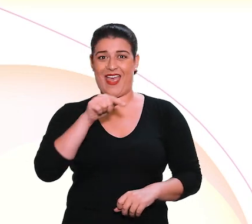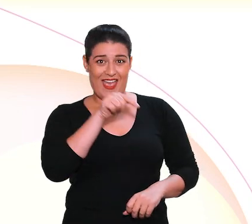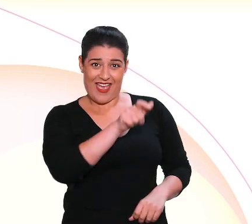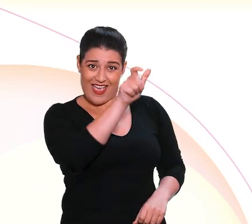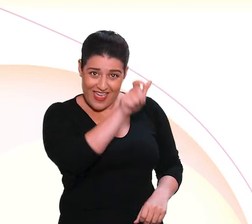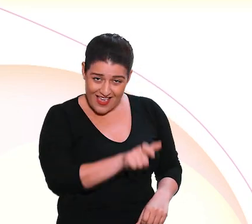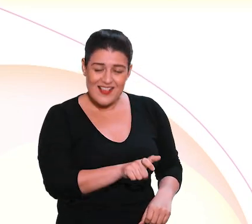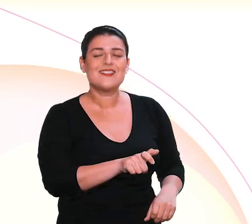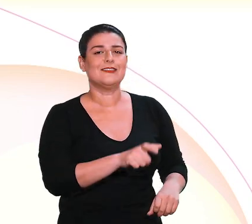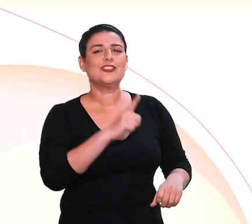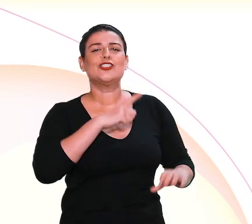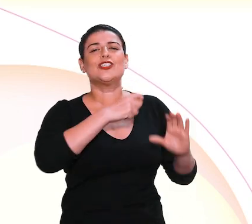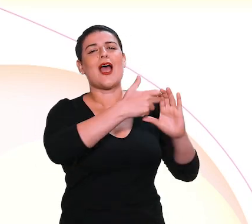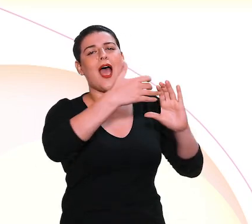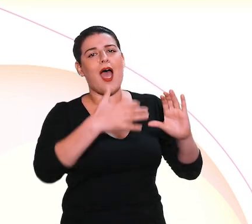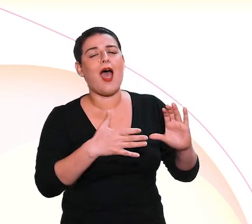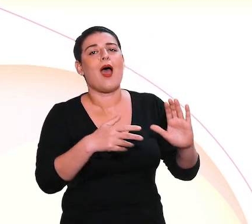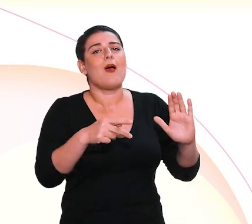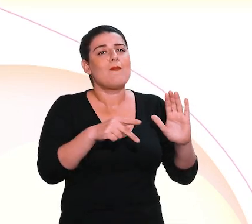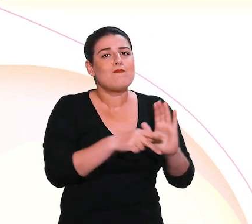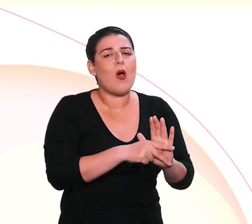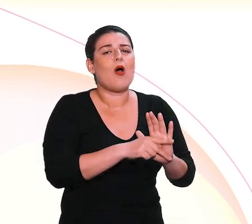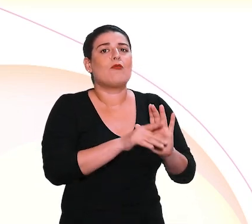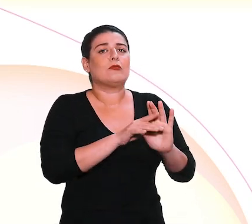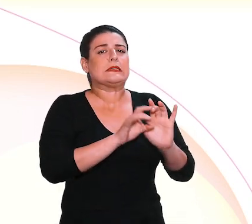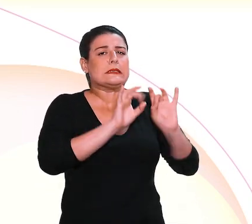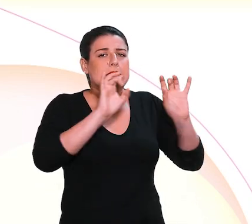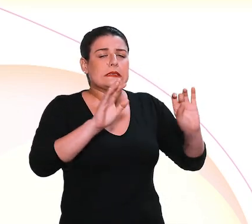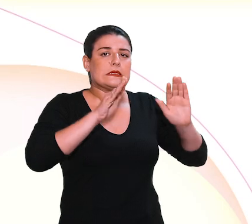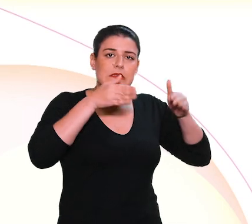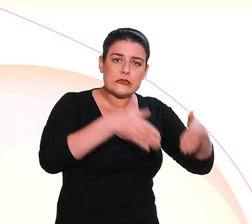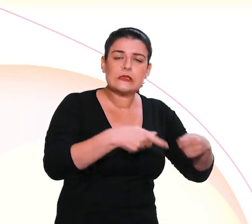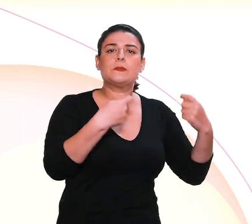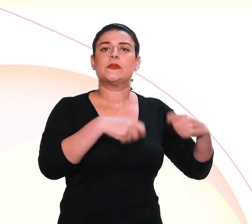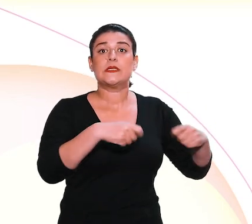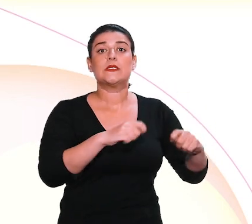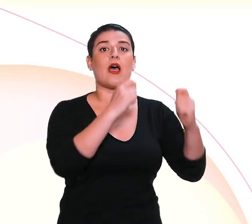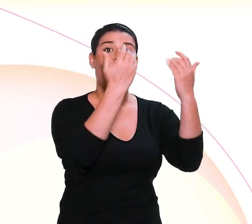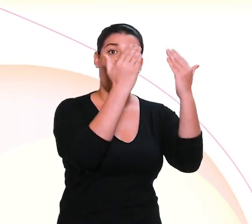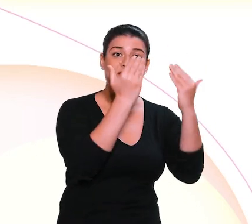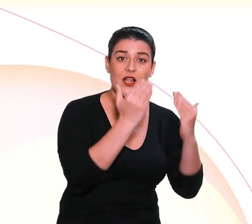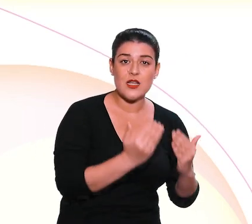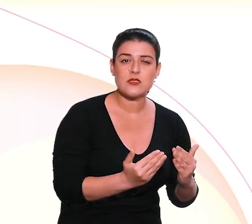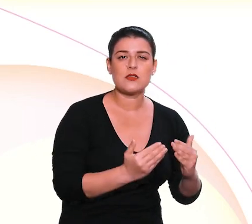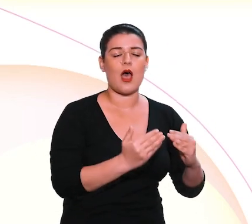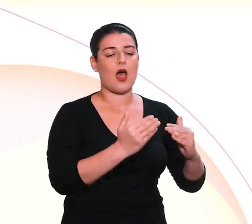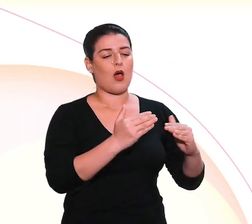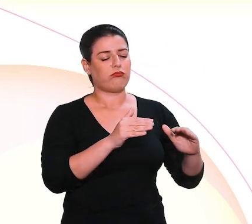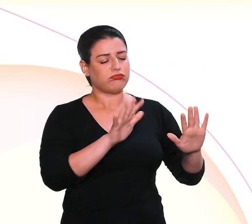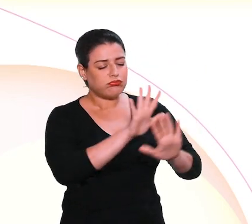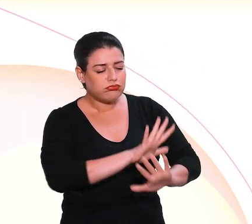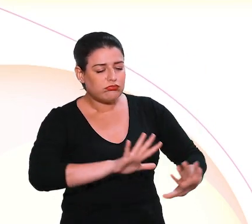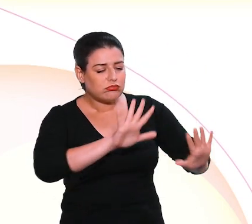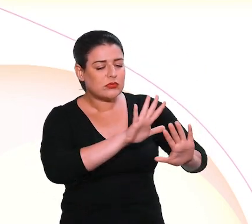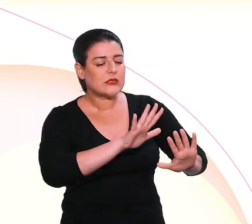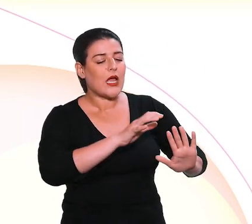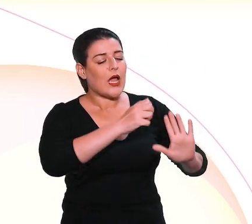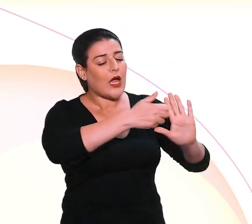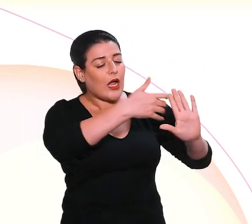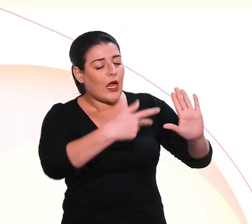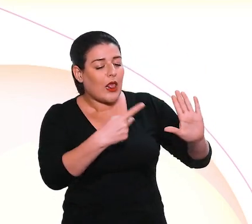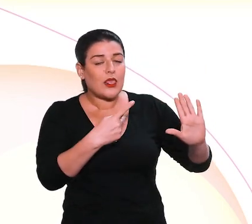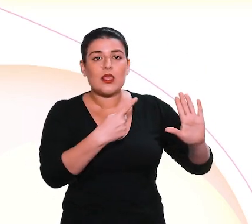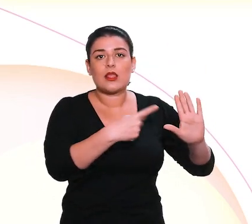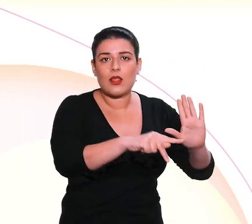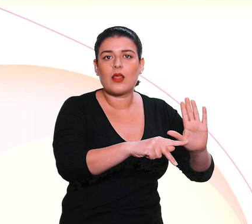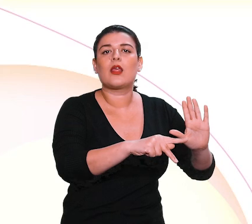paciente em especial tem características muito específicas que devem ser avaliadas e ter em consideração que esse paciente